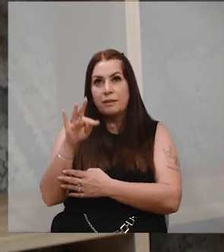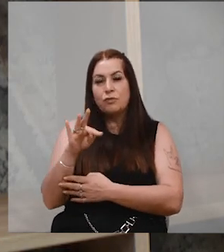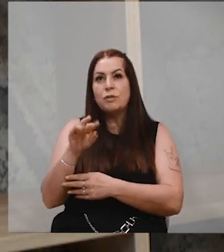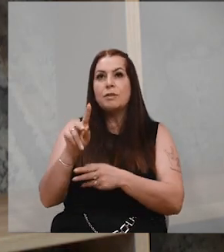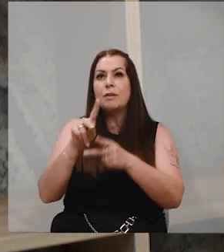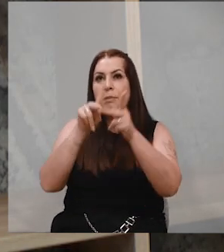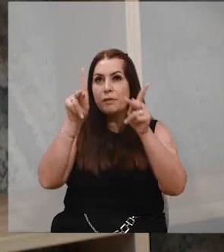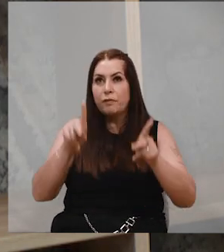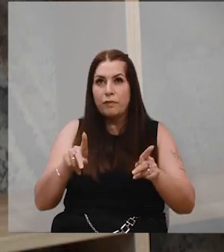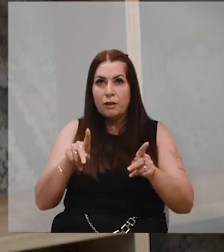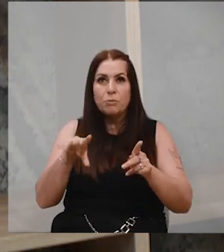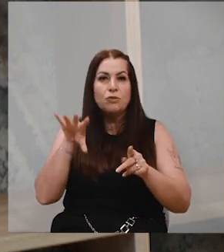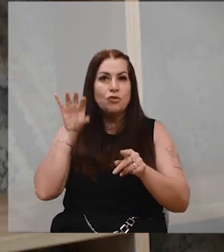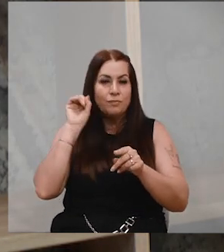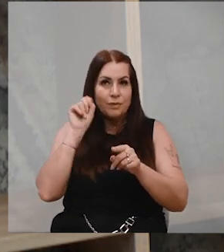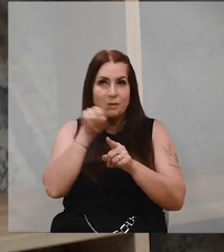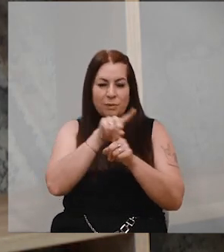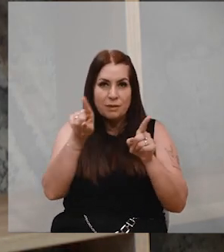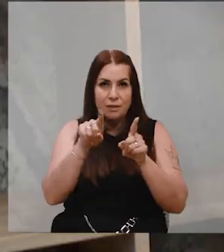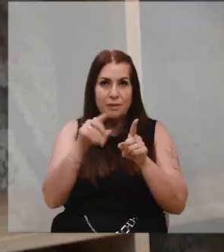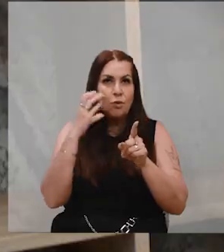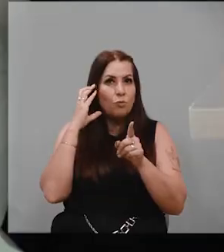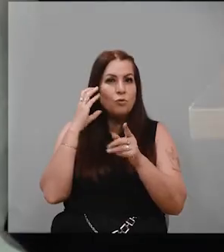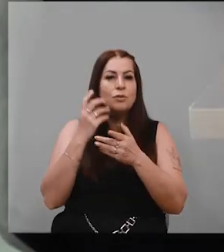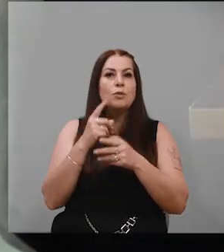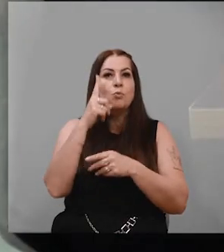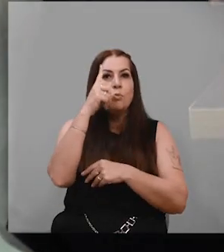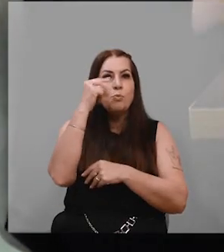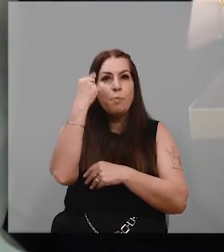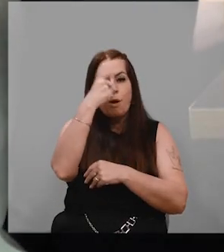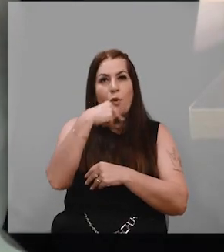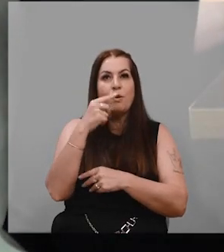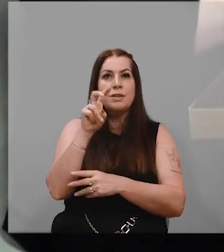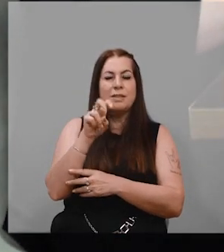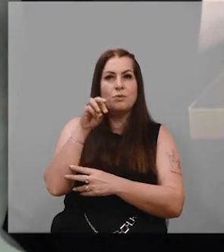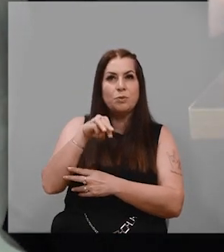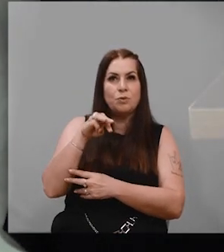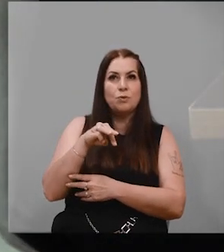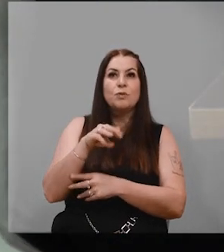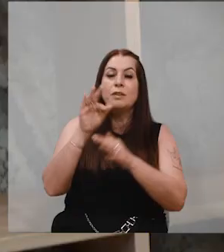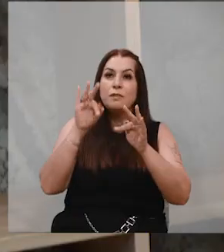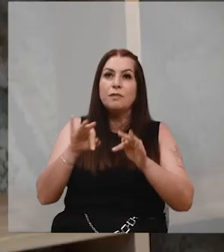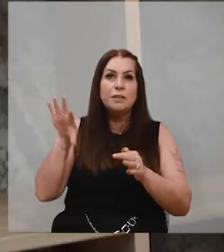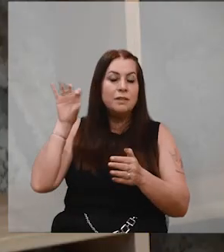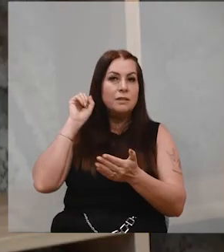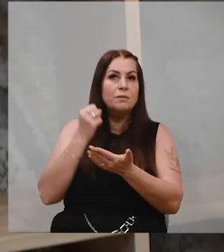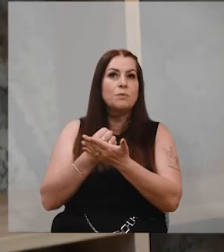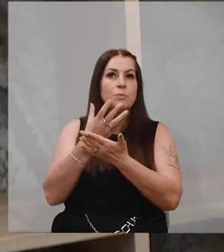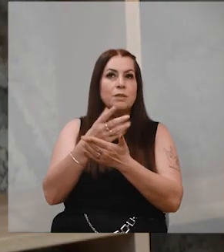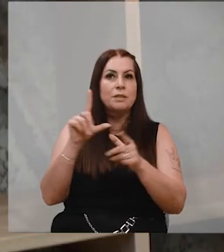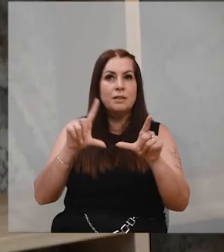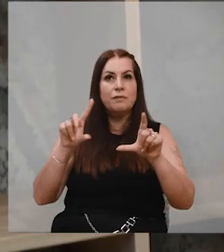também nas plataformas de áudio. Gente, muito obrigada. Depois de 1 hora e 5 minutos, a gente